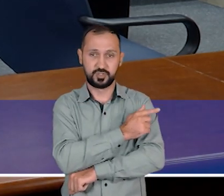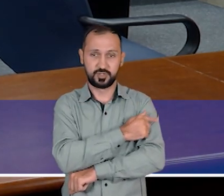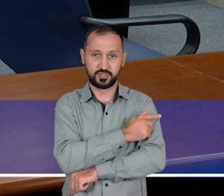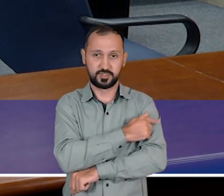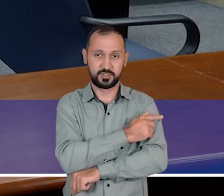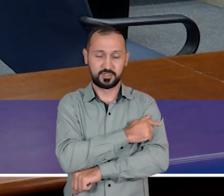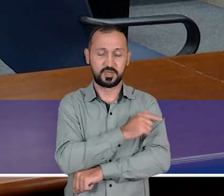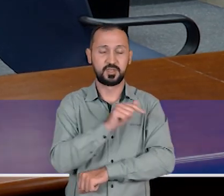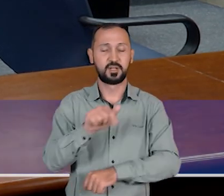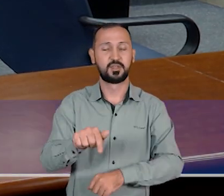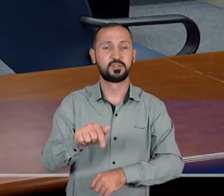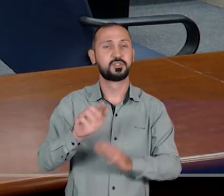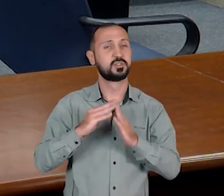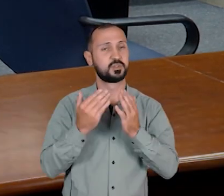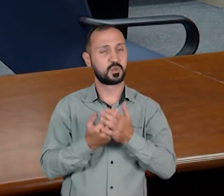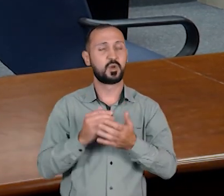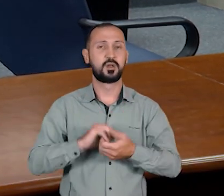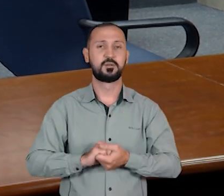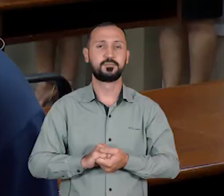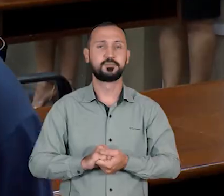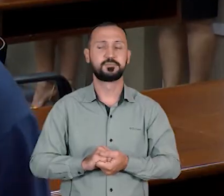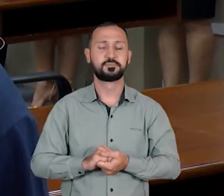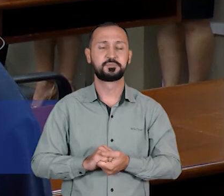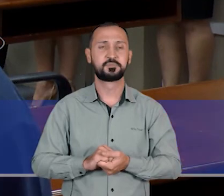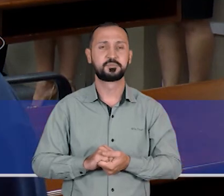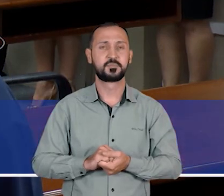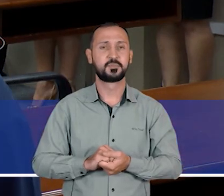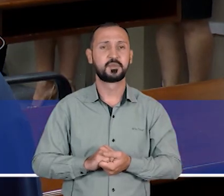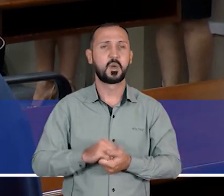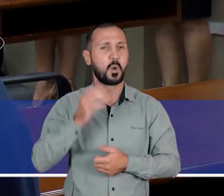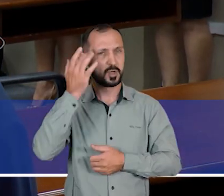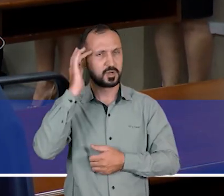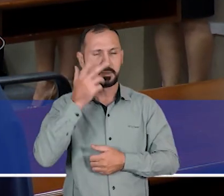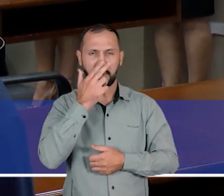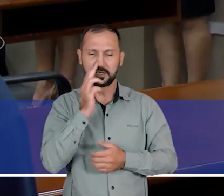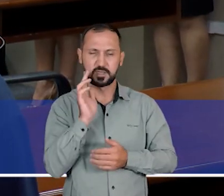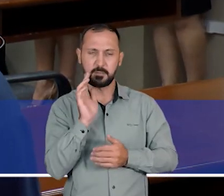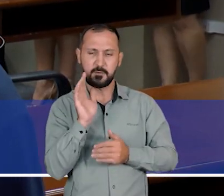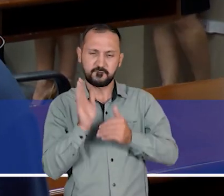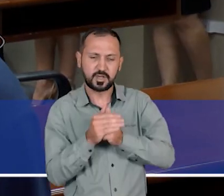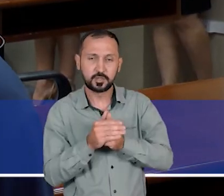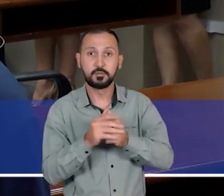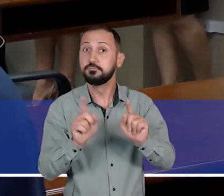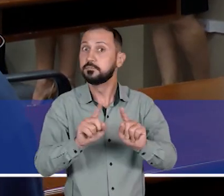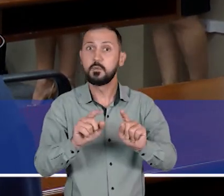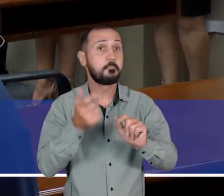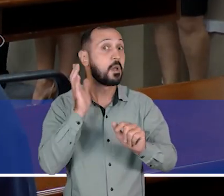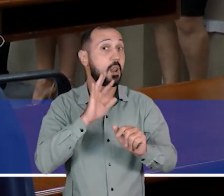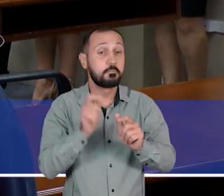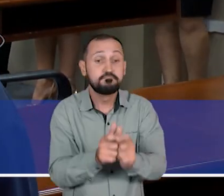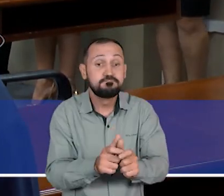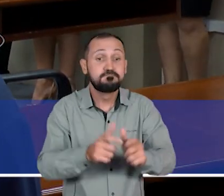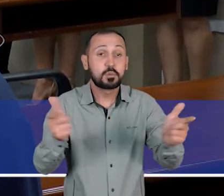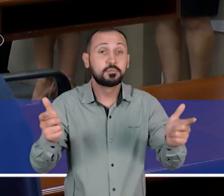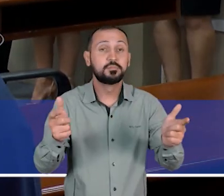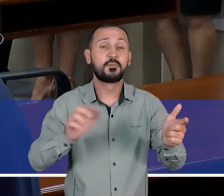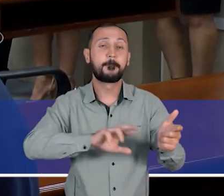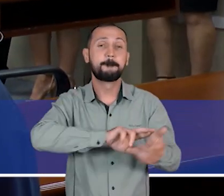do Legislativo, Rames Tebet. Eu achei que era um lugar um pouco mais fechado, só que é um pouco mais amplo e